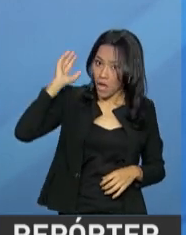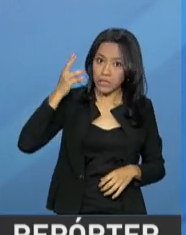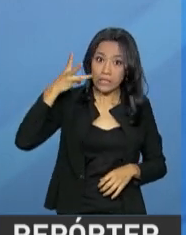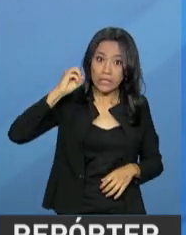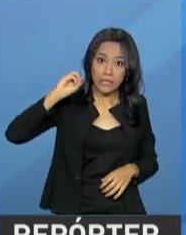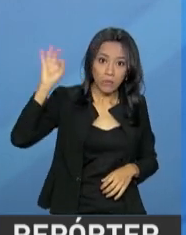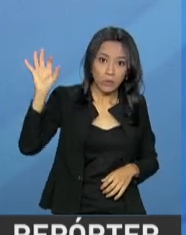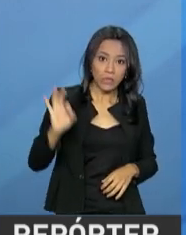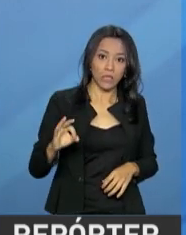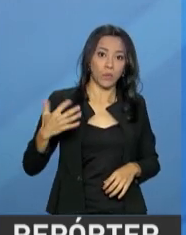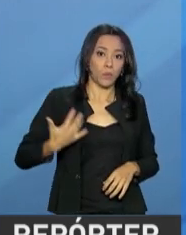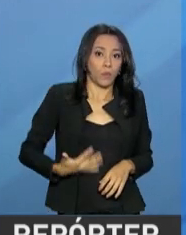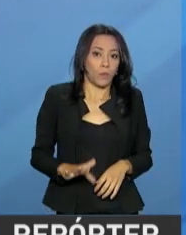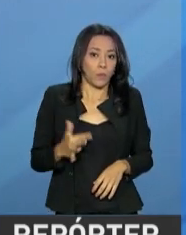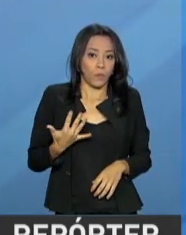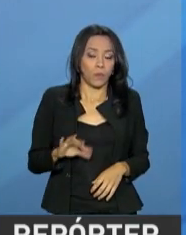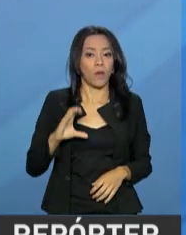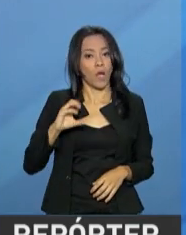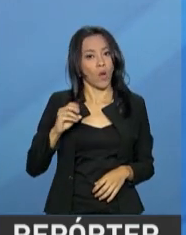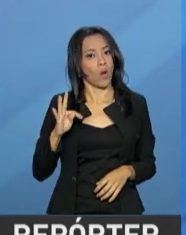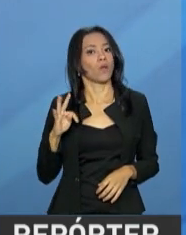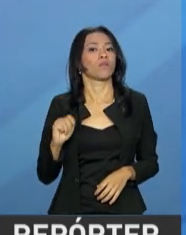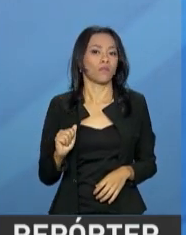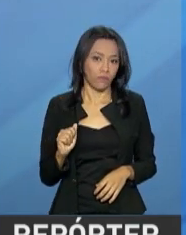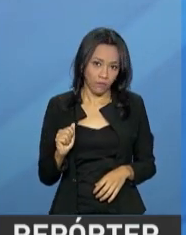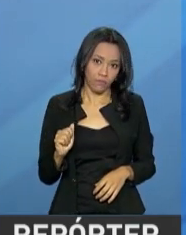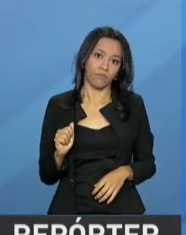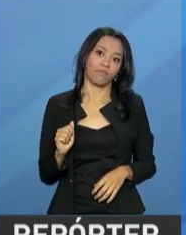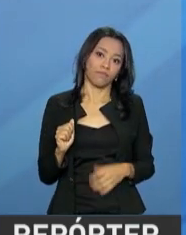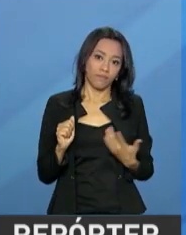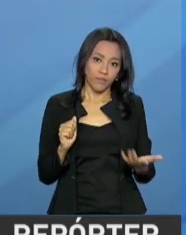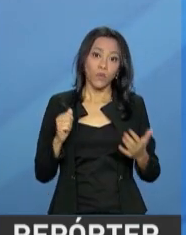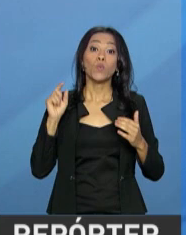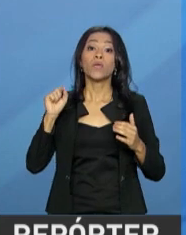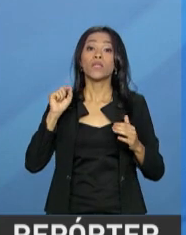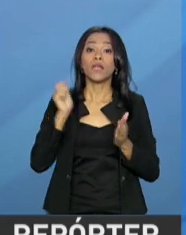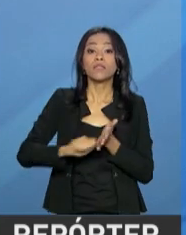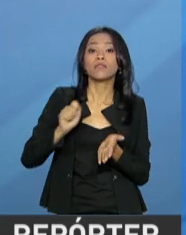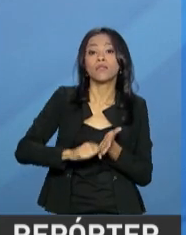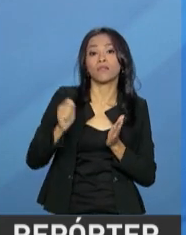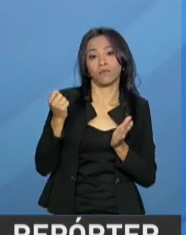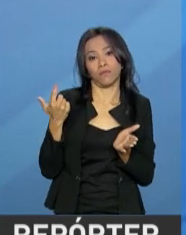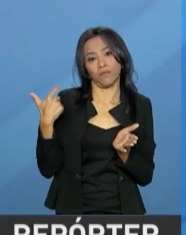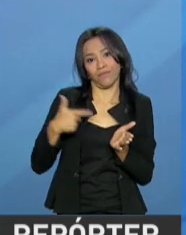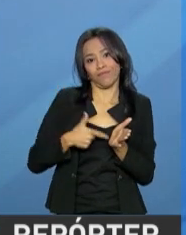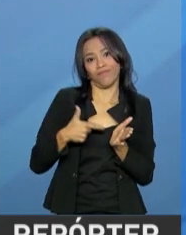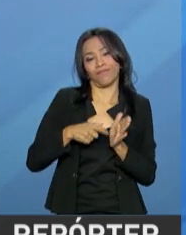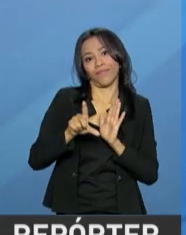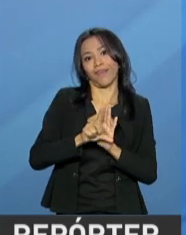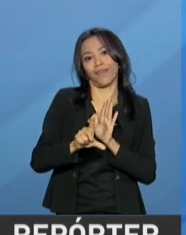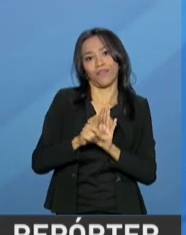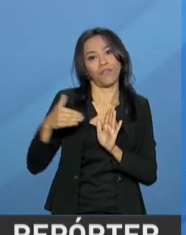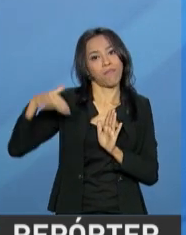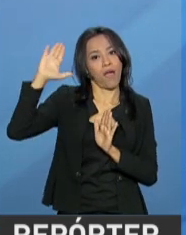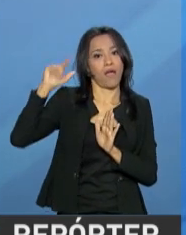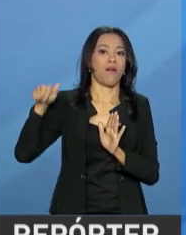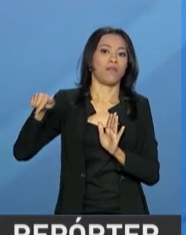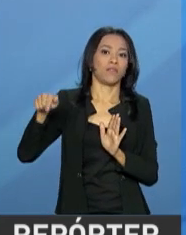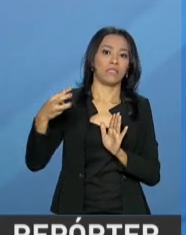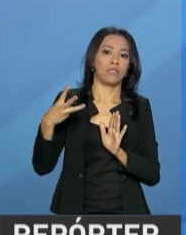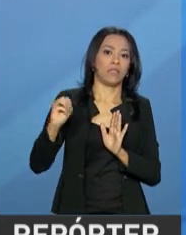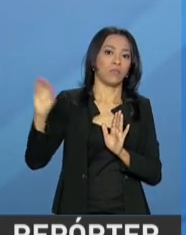cento essa rota indo além do que dispõe a legislação federal a respeito